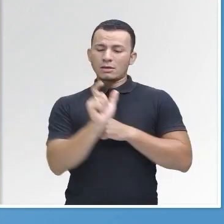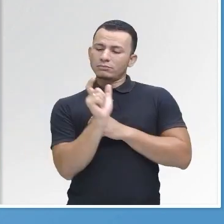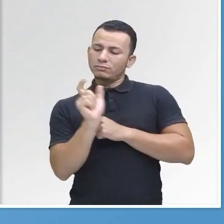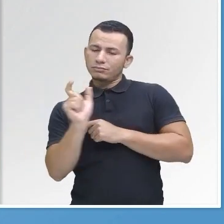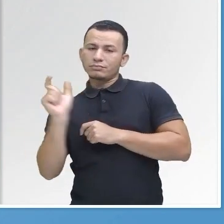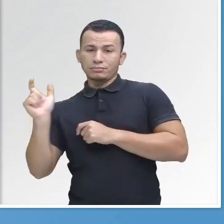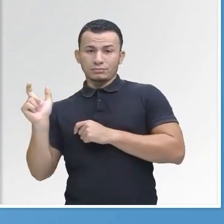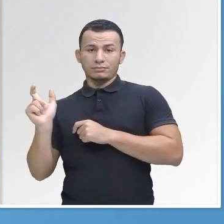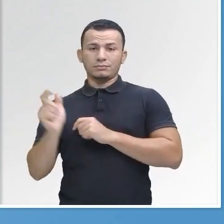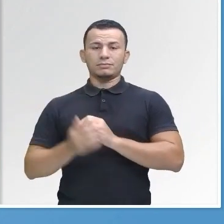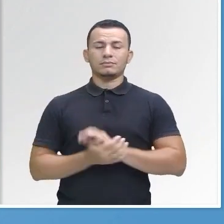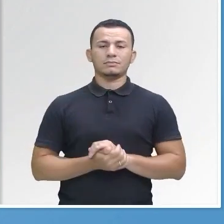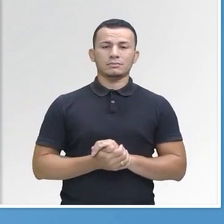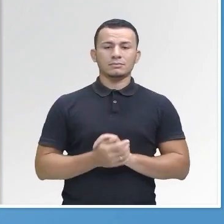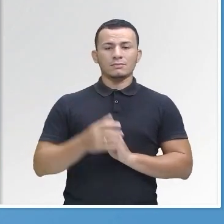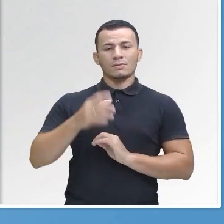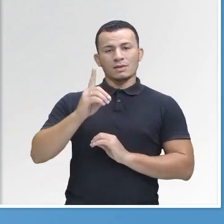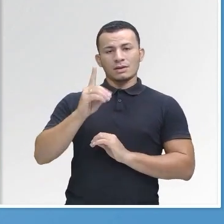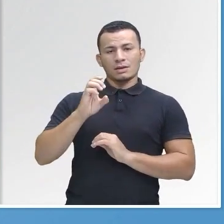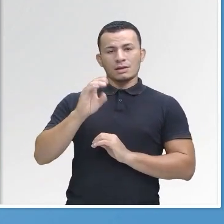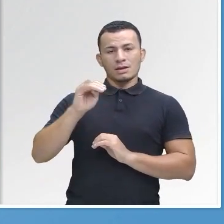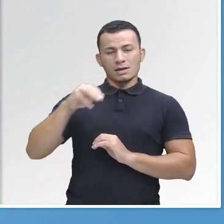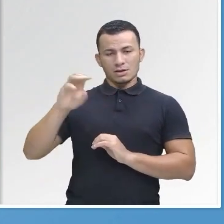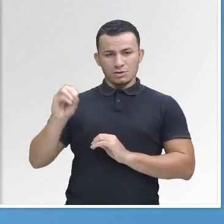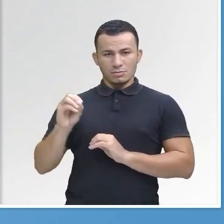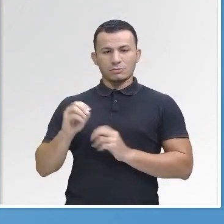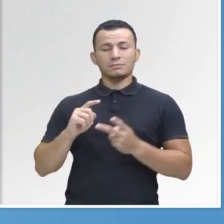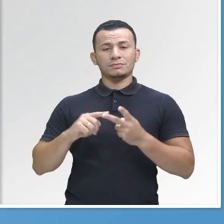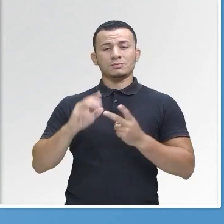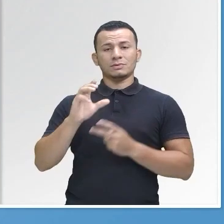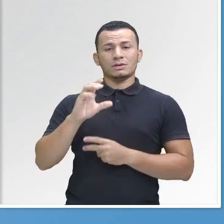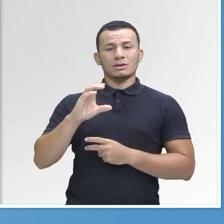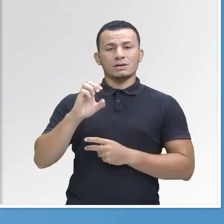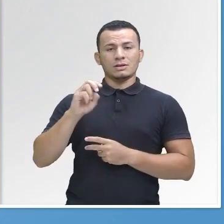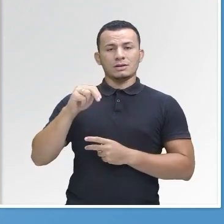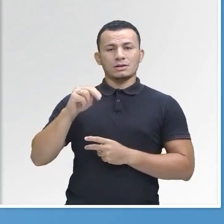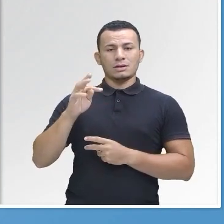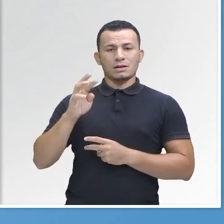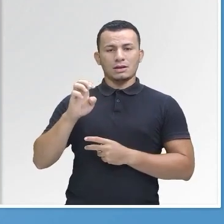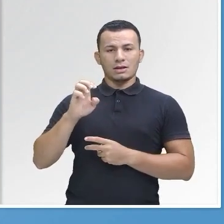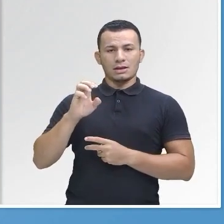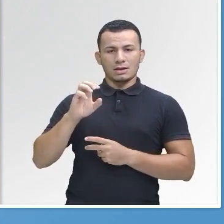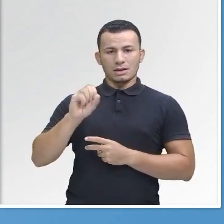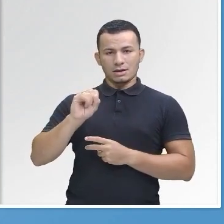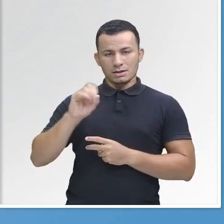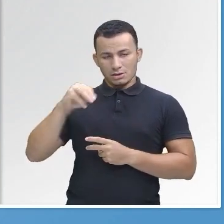acompanhado da palavra décimo, centésimo ou milésimo,